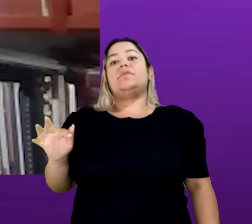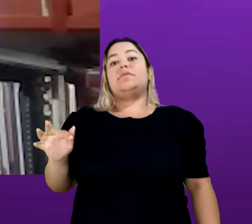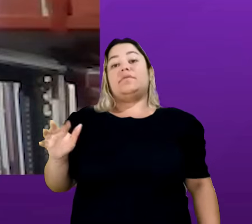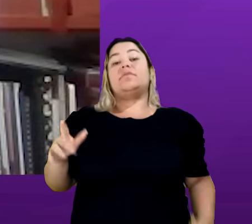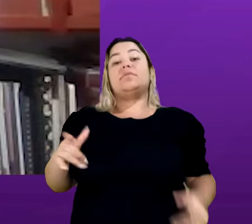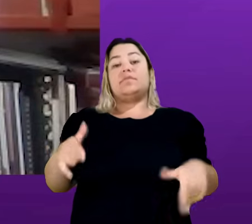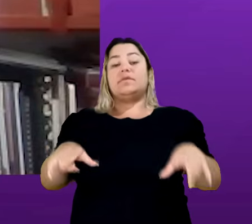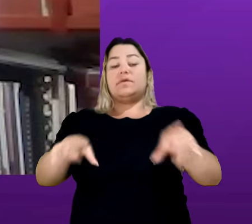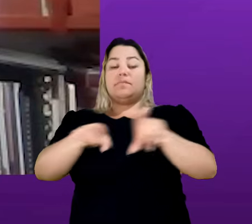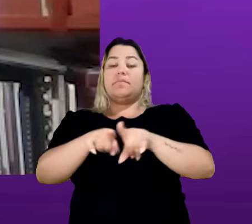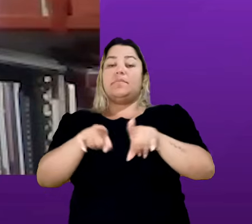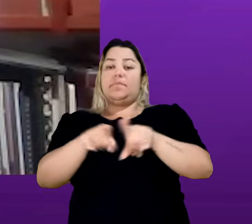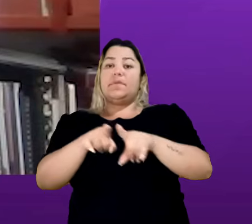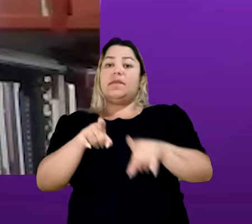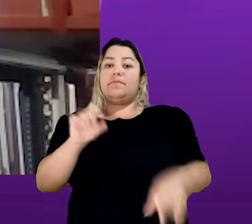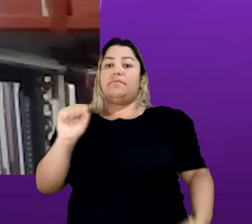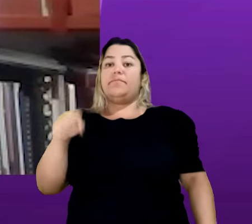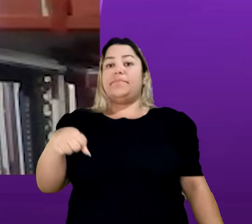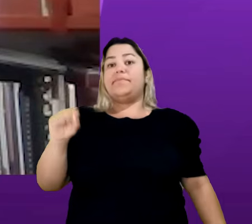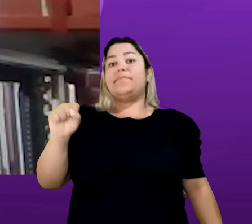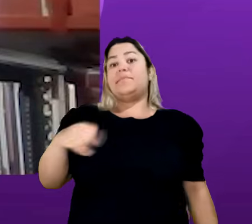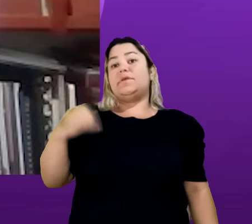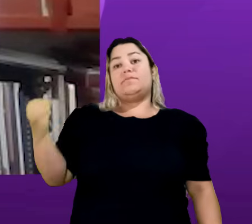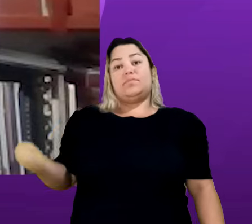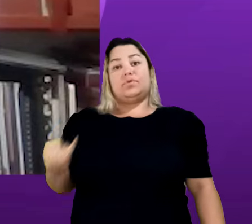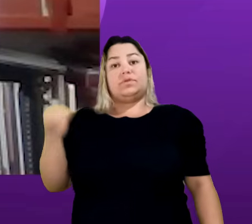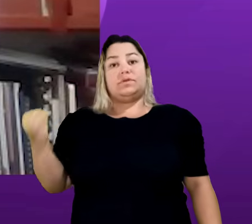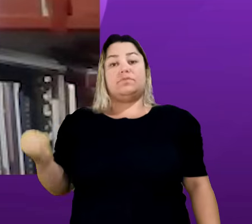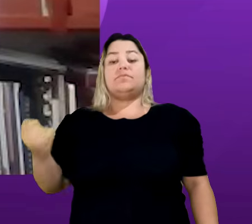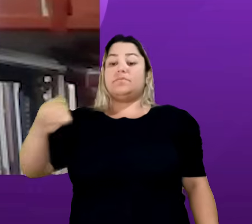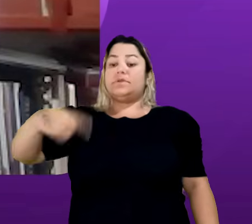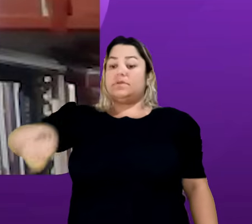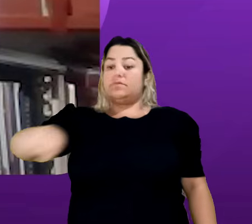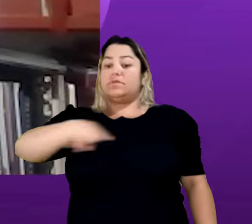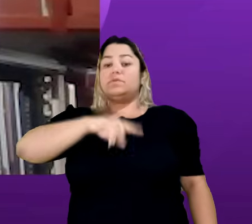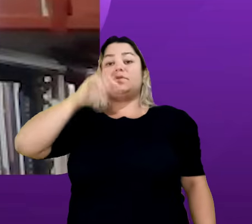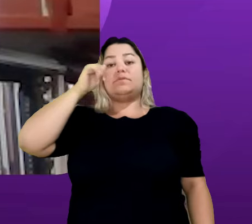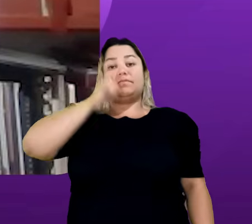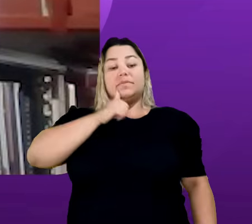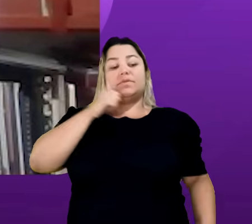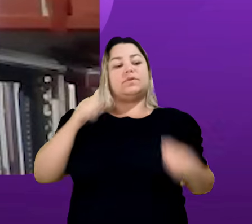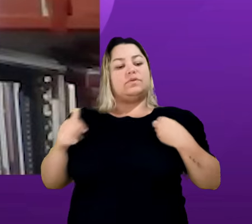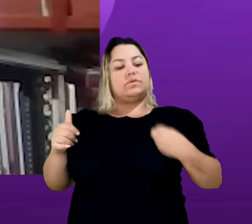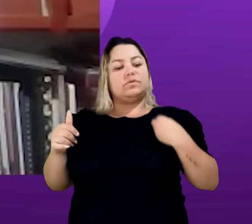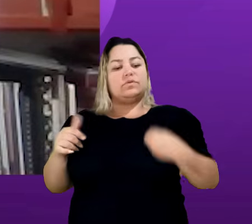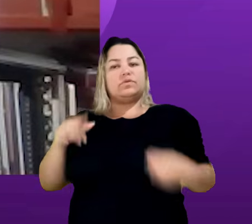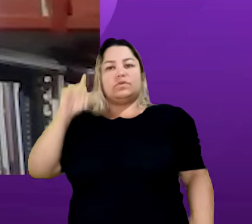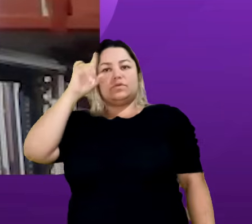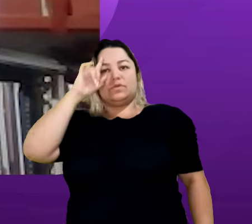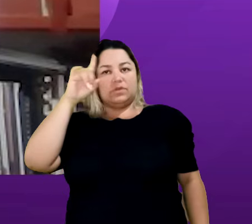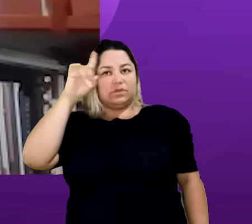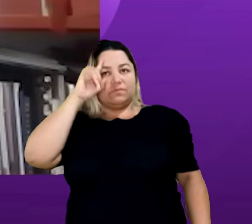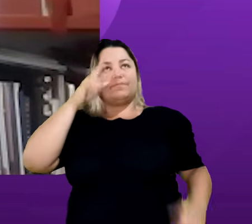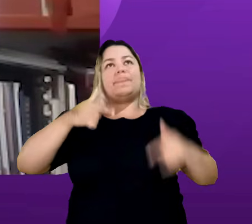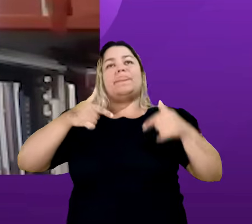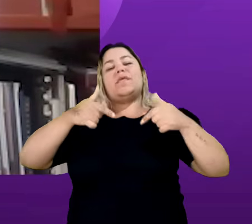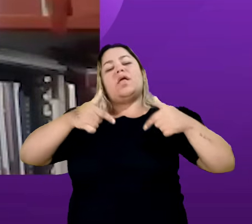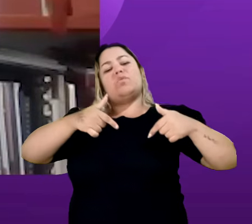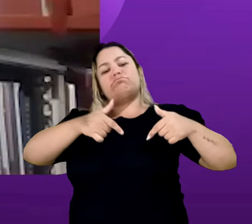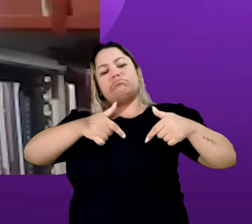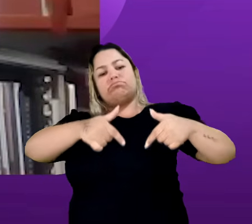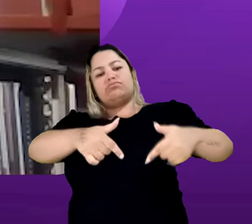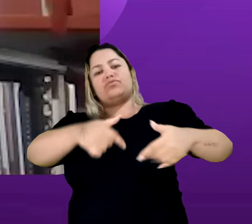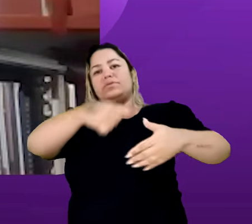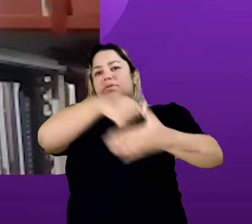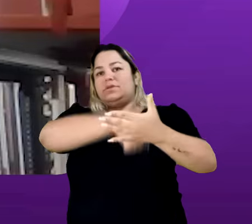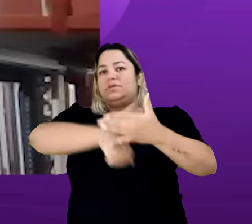bastante importante para nós mulheres que estamos todo dia lutando, né, por um cantinho. E no